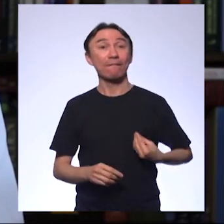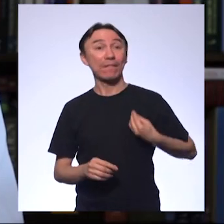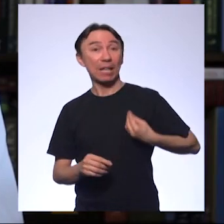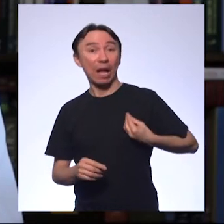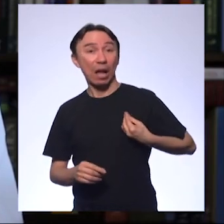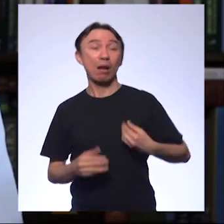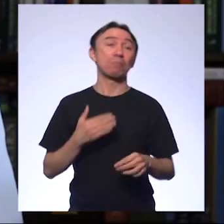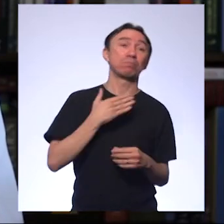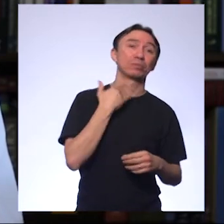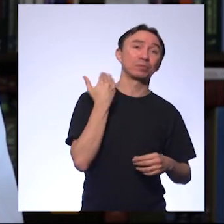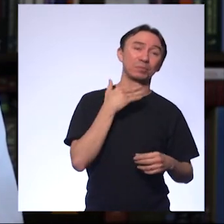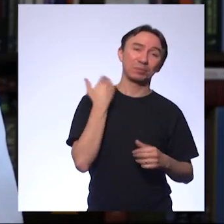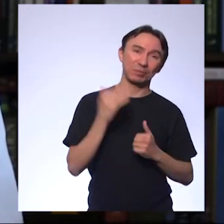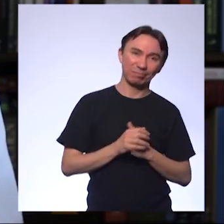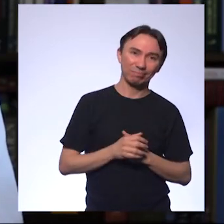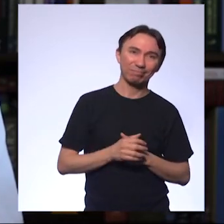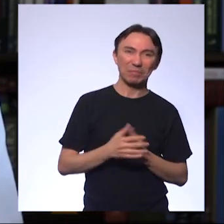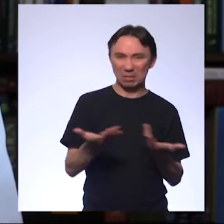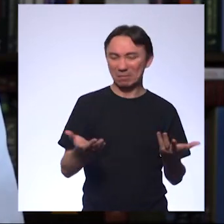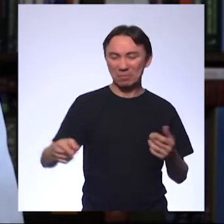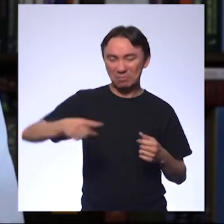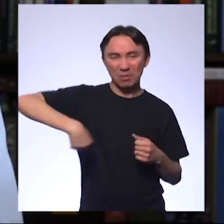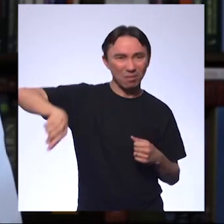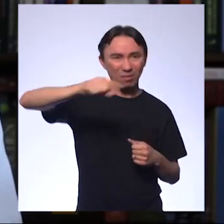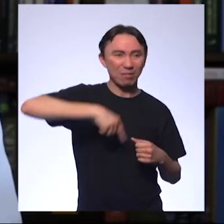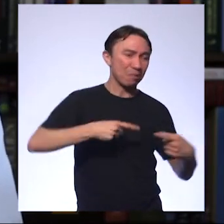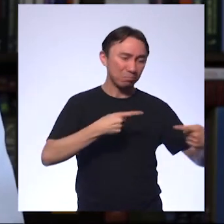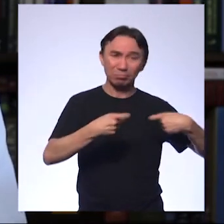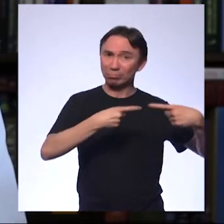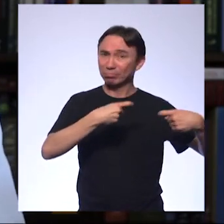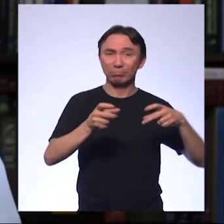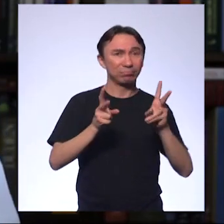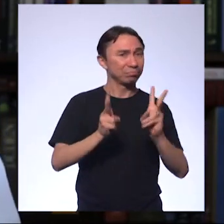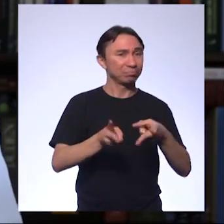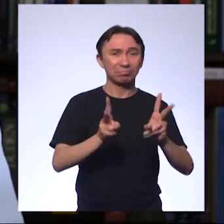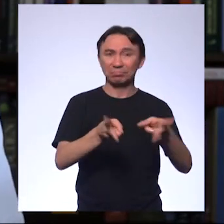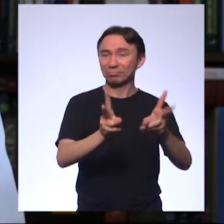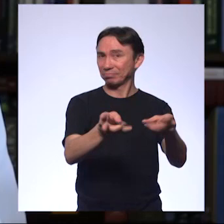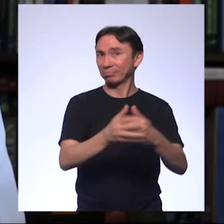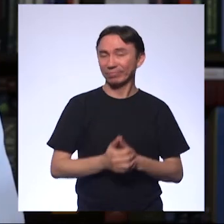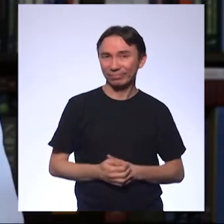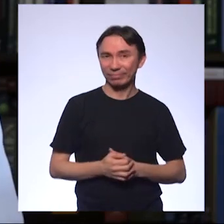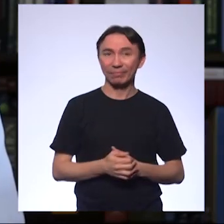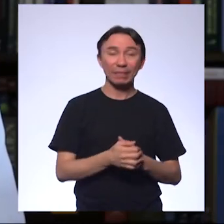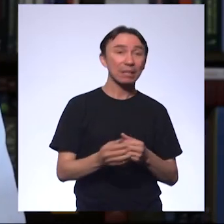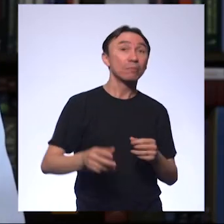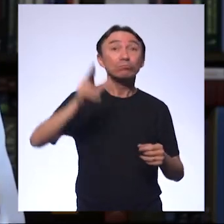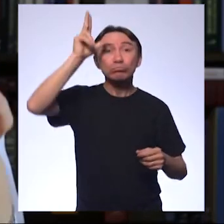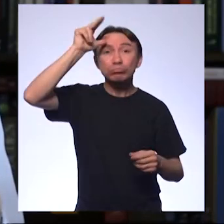guerreando, né, mesmo em tempo de paz. O jogo de xadrez é uma narrativa,